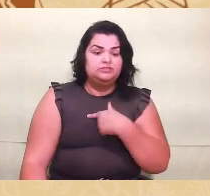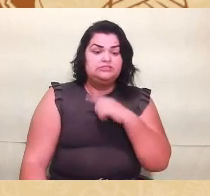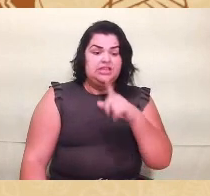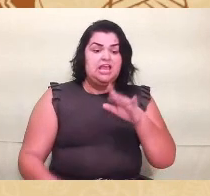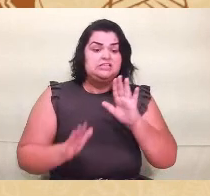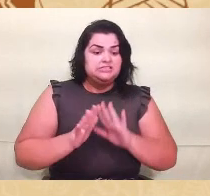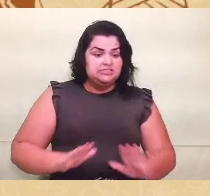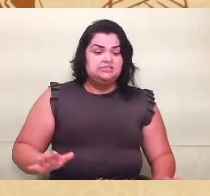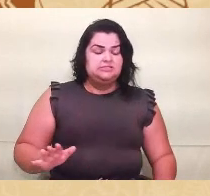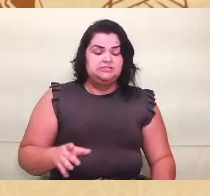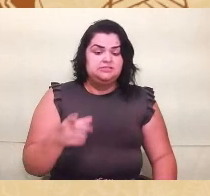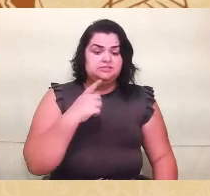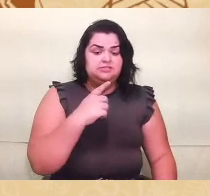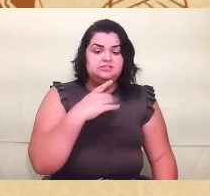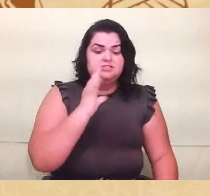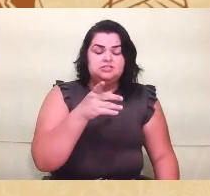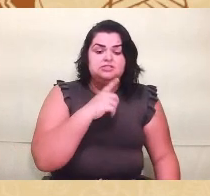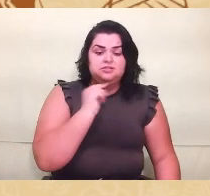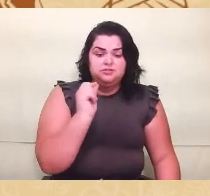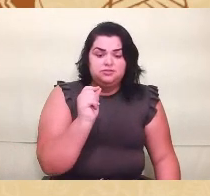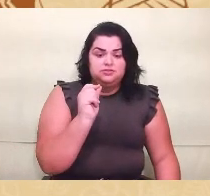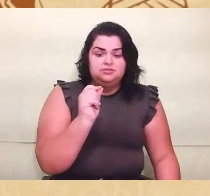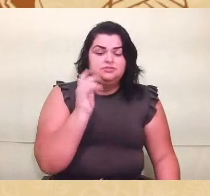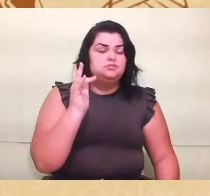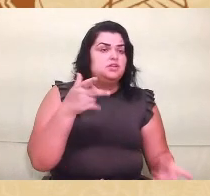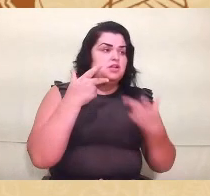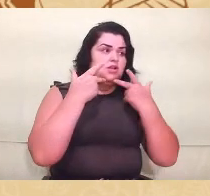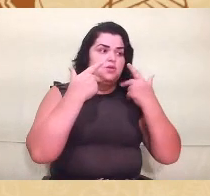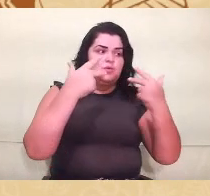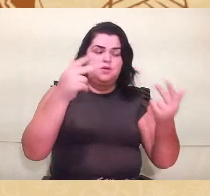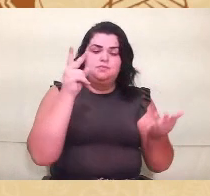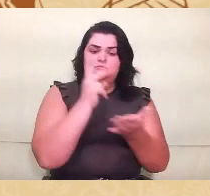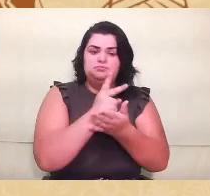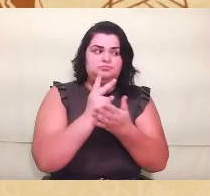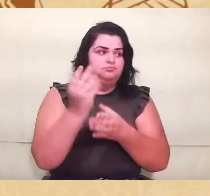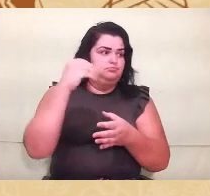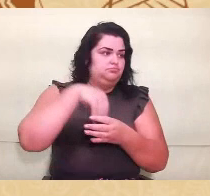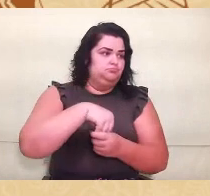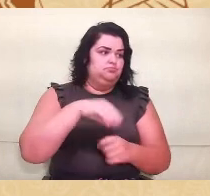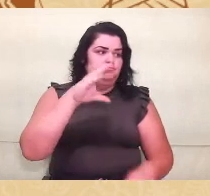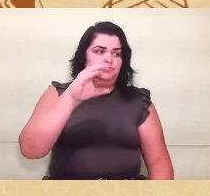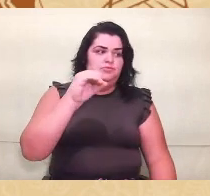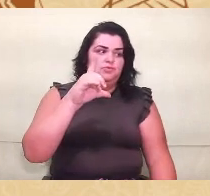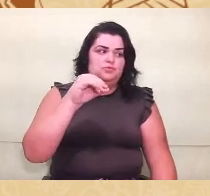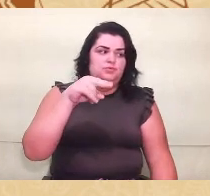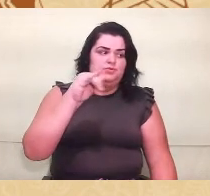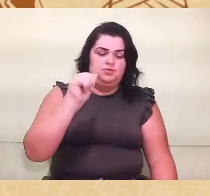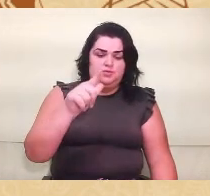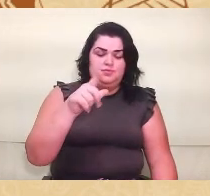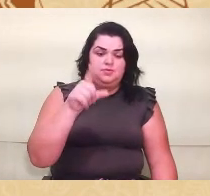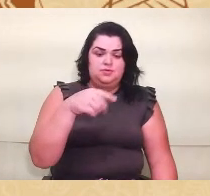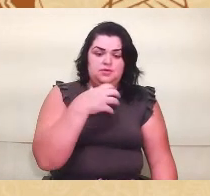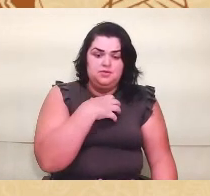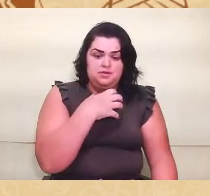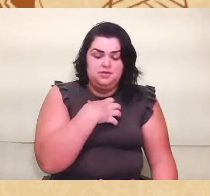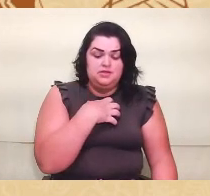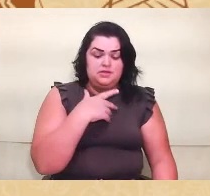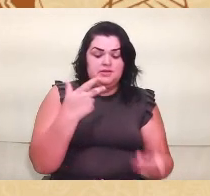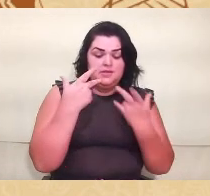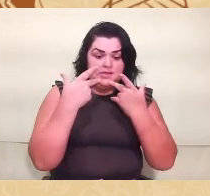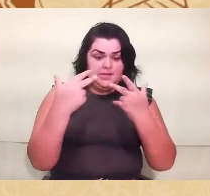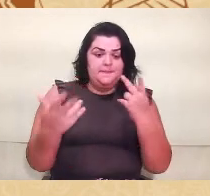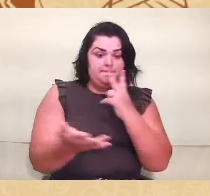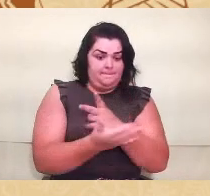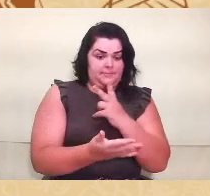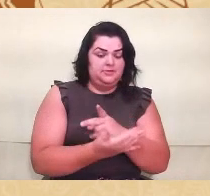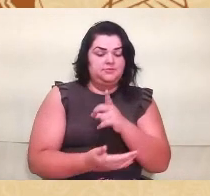nós somos já naturalmente decoloniais. Né? E por sermos assim, naturalmente decoloniais,